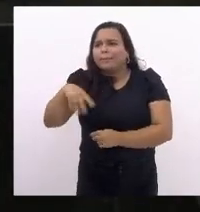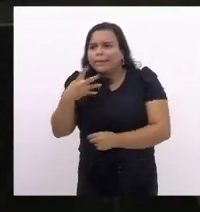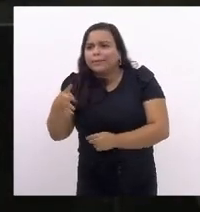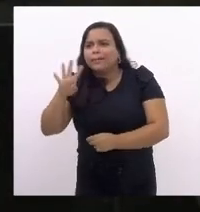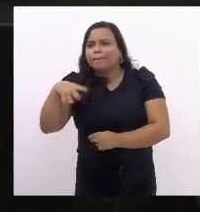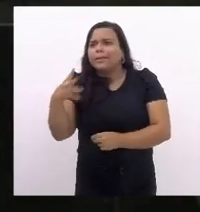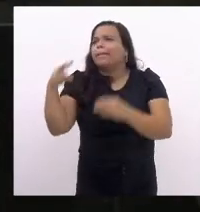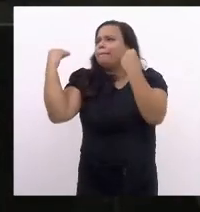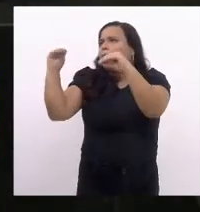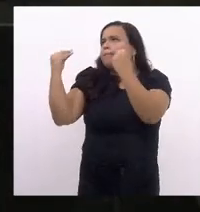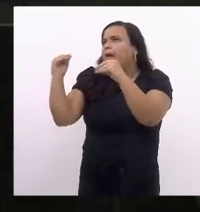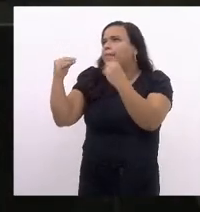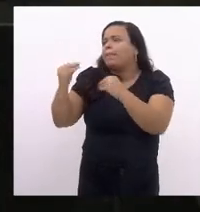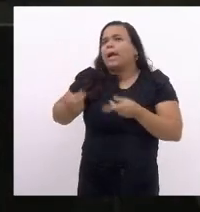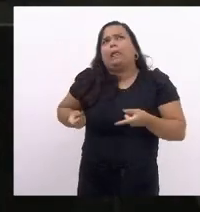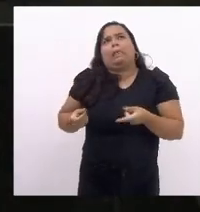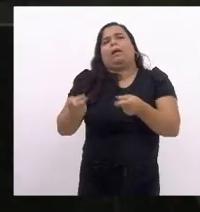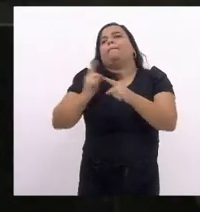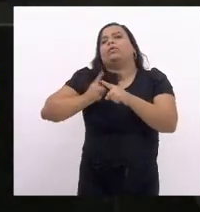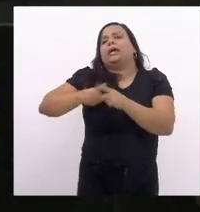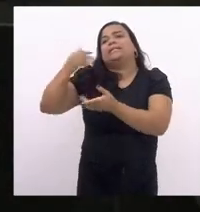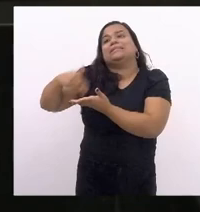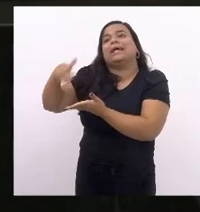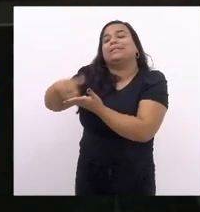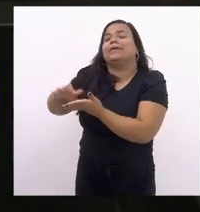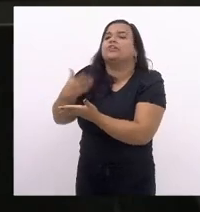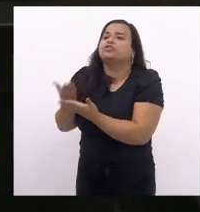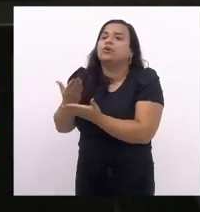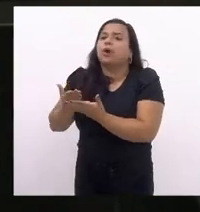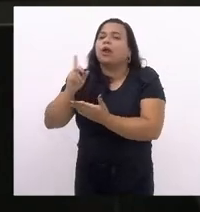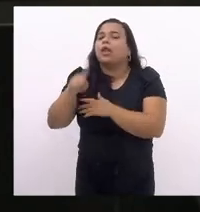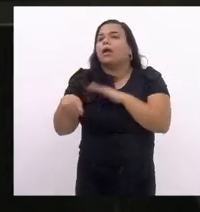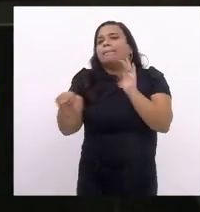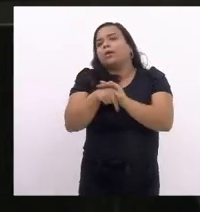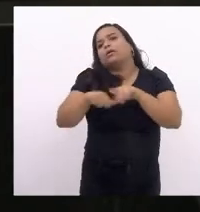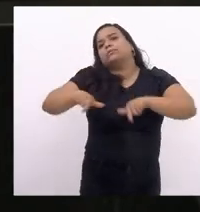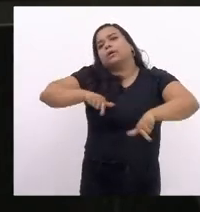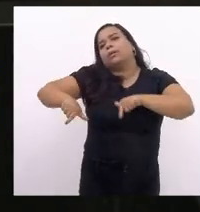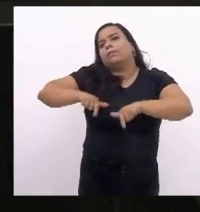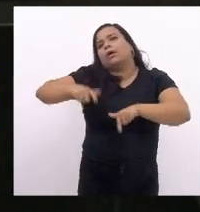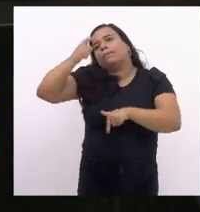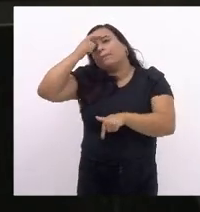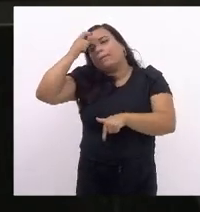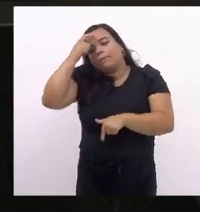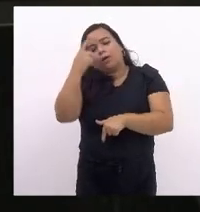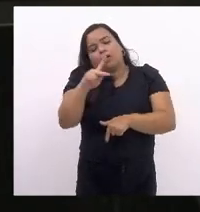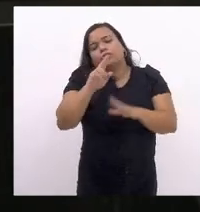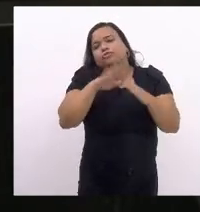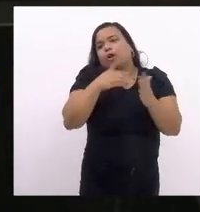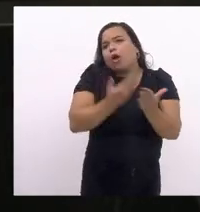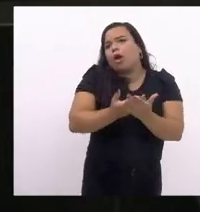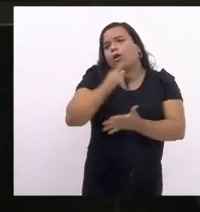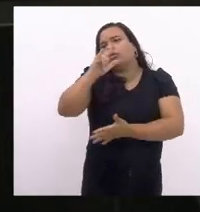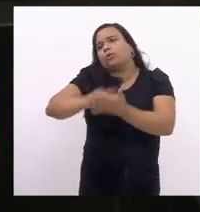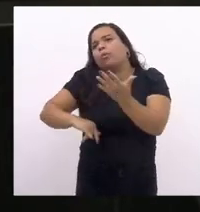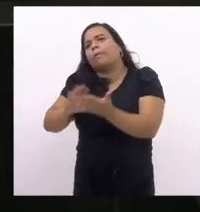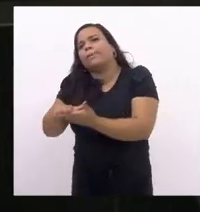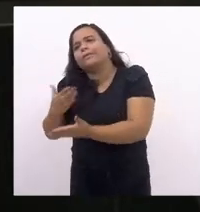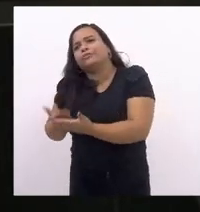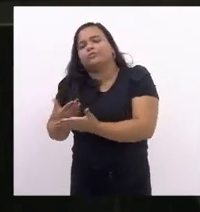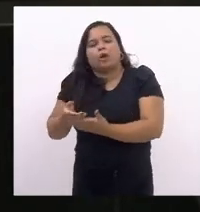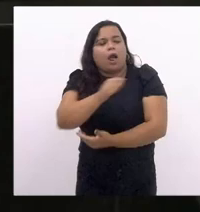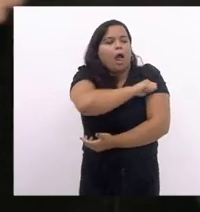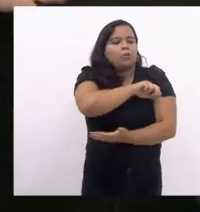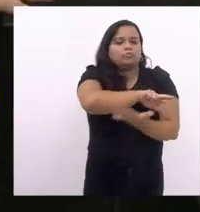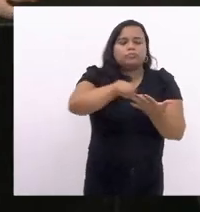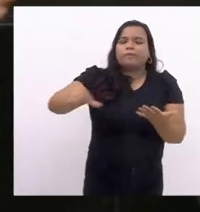porque a Secretaria Escolar faz outro trabalho. A Secretaria Escolar é o trabalho relacionado à memória da escola, ao documento escolar dos alunos, enfim,